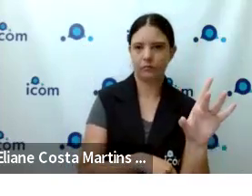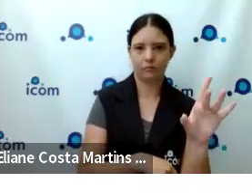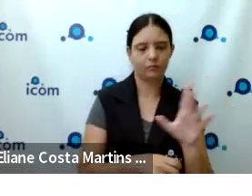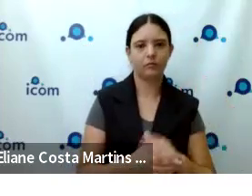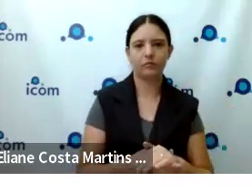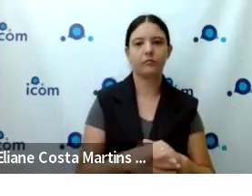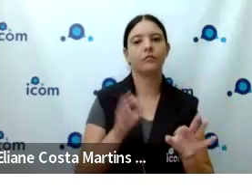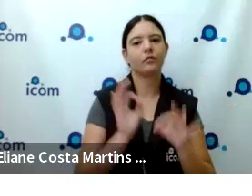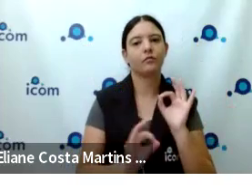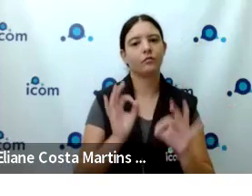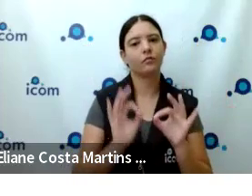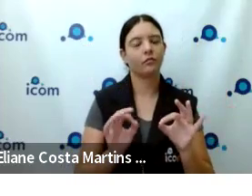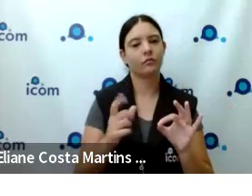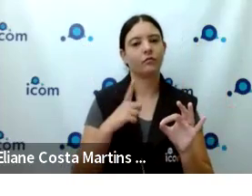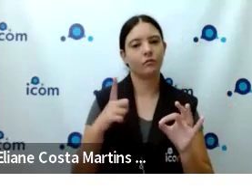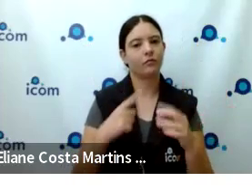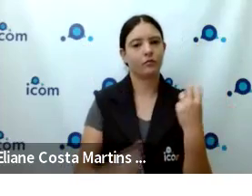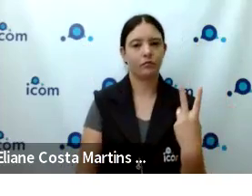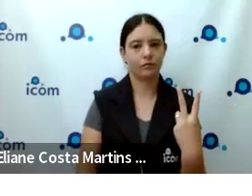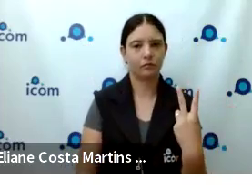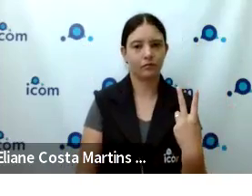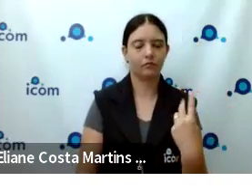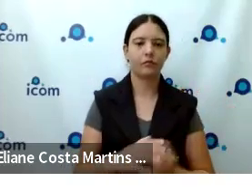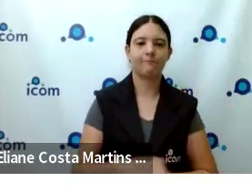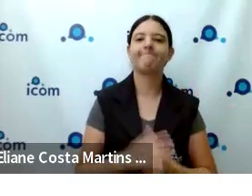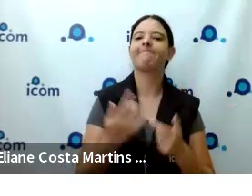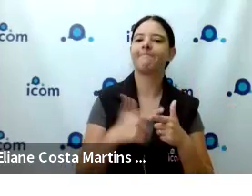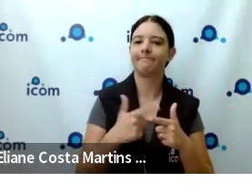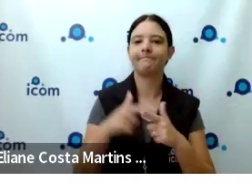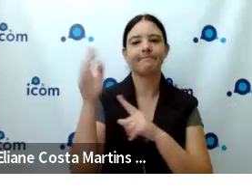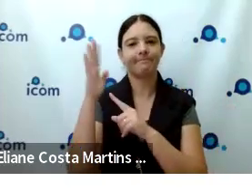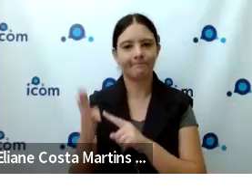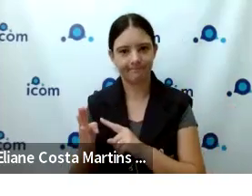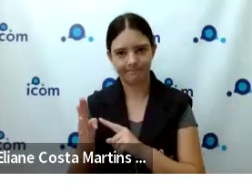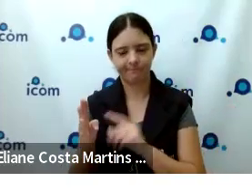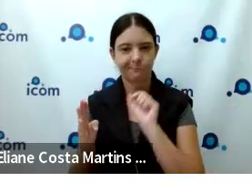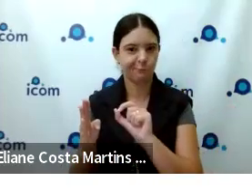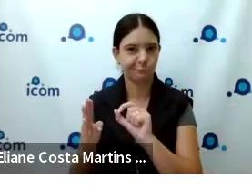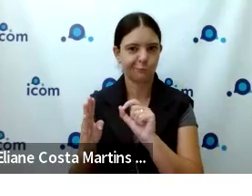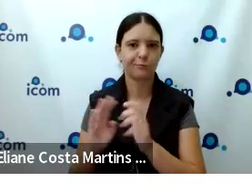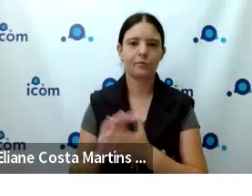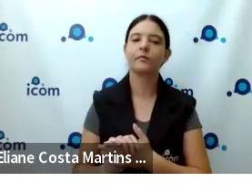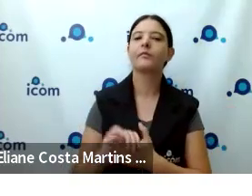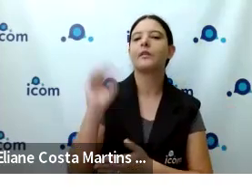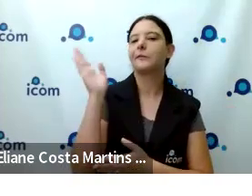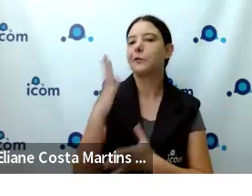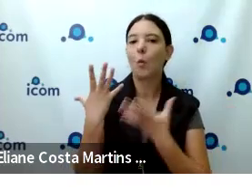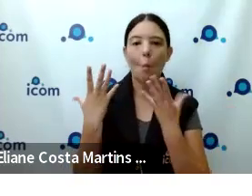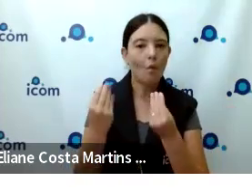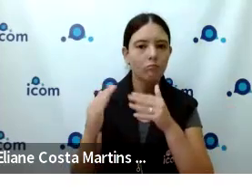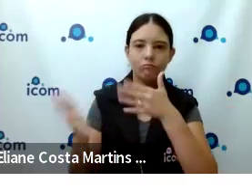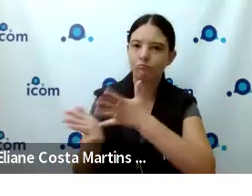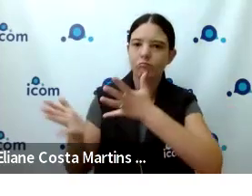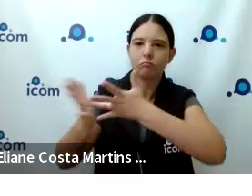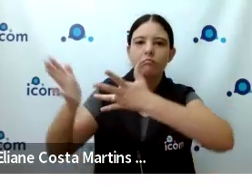a judicial são duas instâncias, né? E aí é outro problema do Brasil. O Brasil tem um excesso de instâncias, o